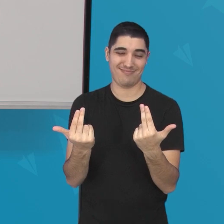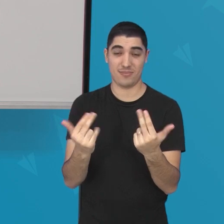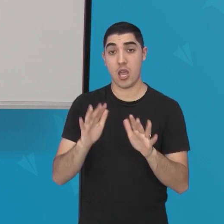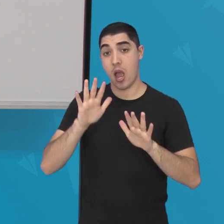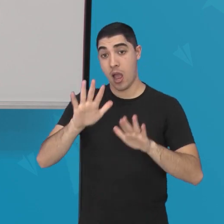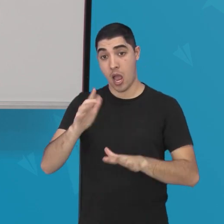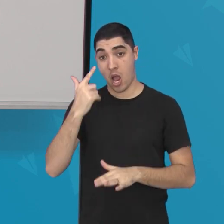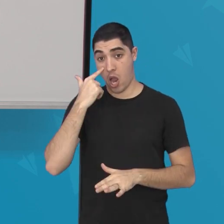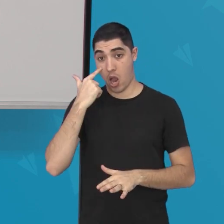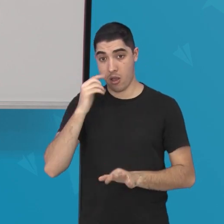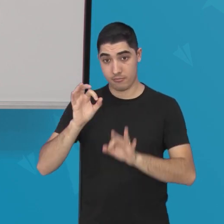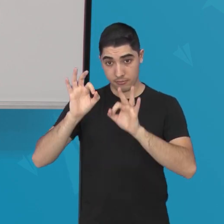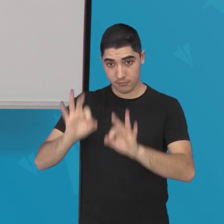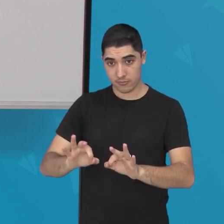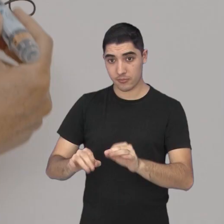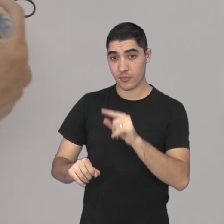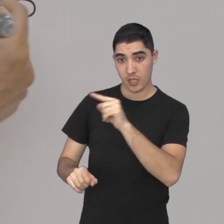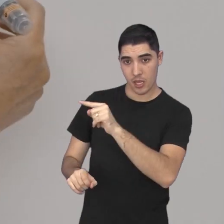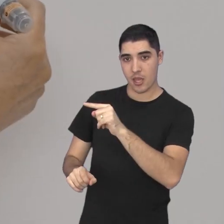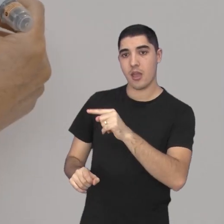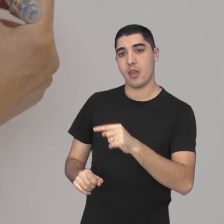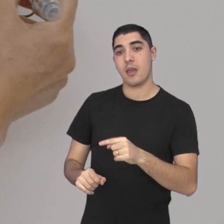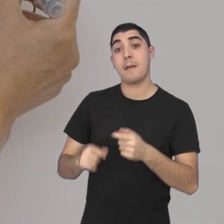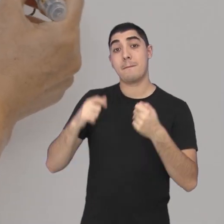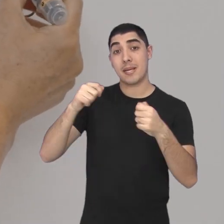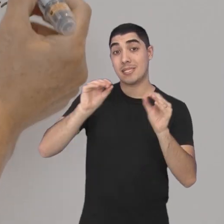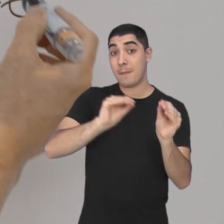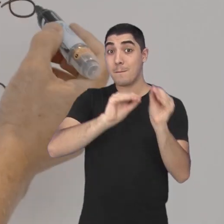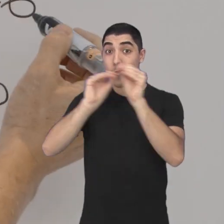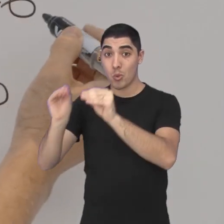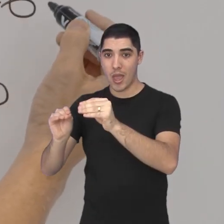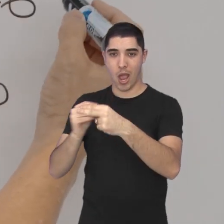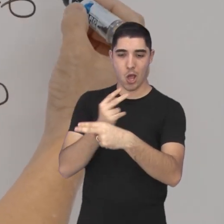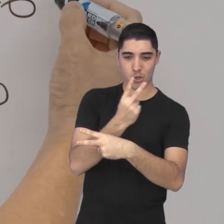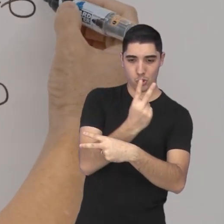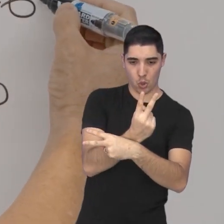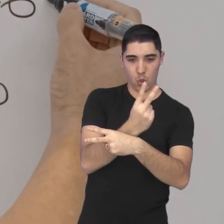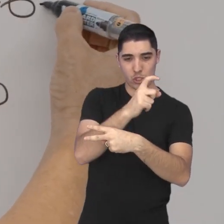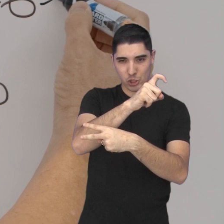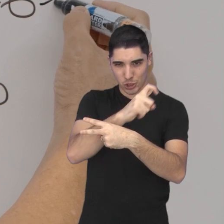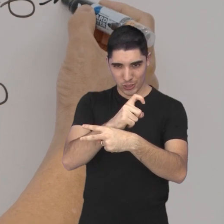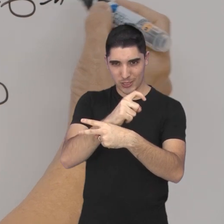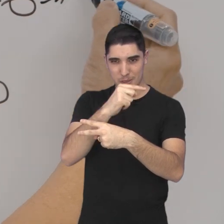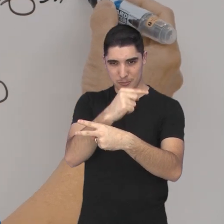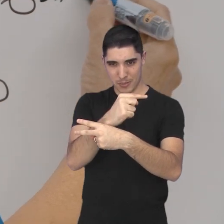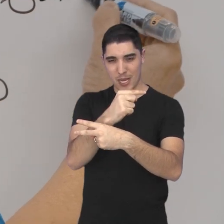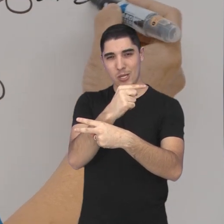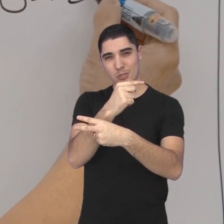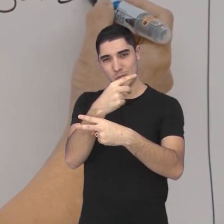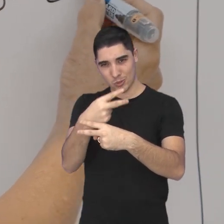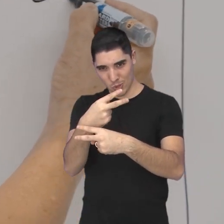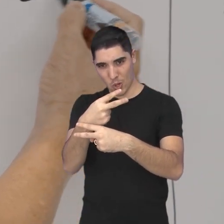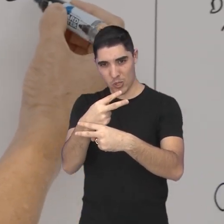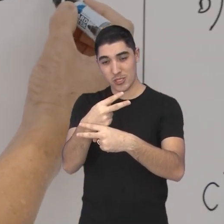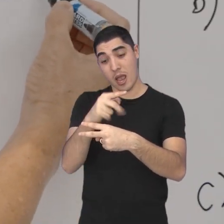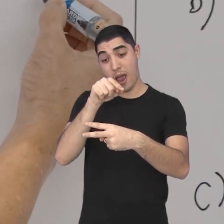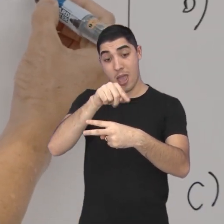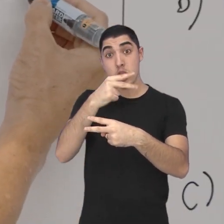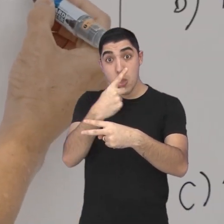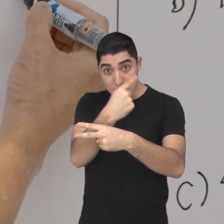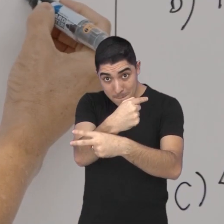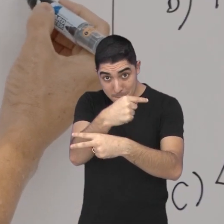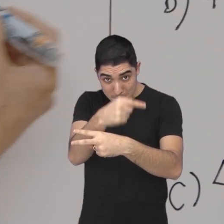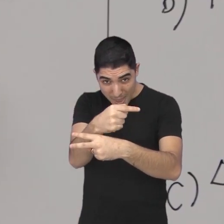agora nós ficamos com essa equação aqui. A gente precisa fazer aqui, passar esse 2 para o outro lado. Vai ficar